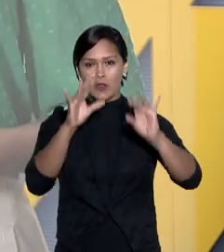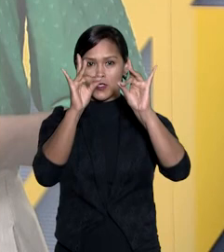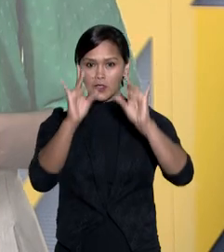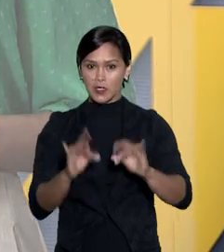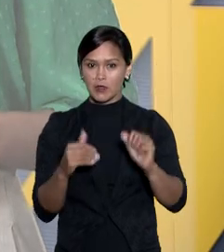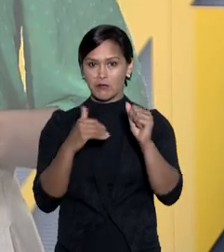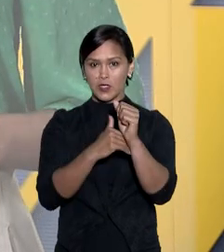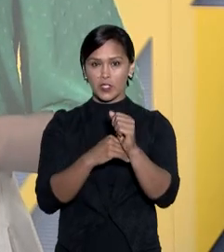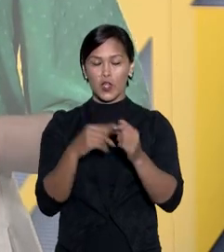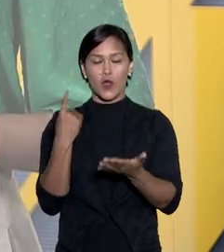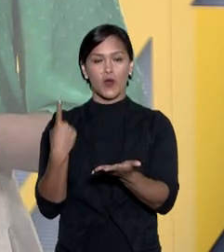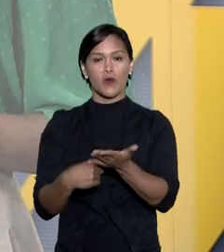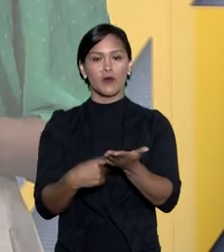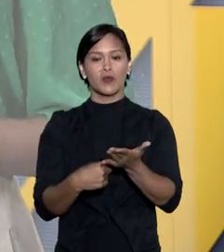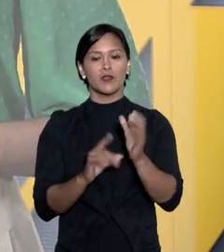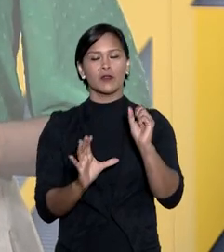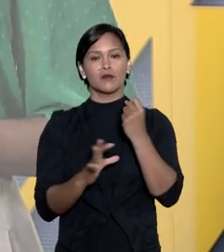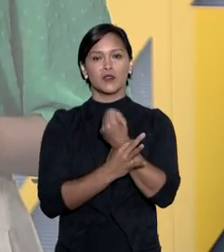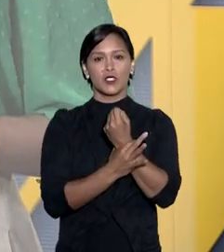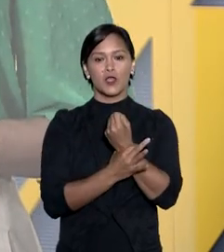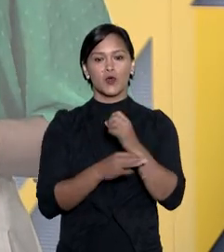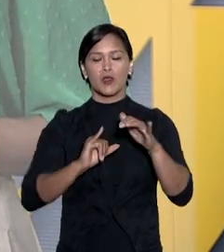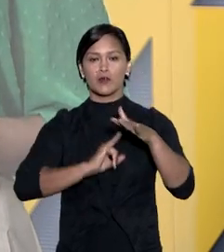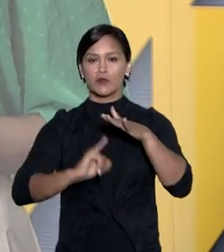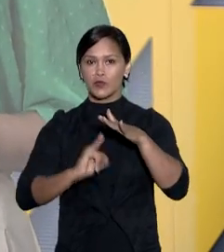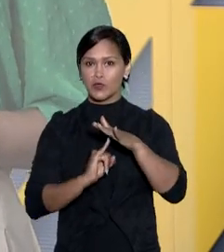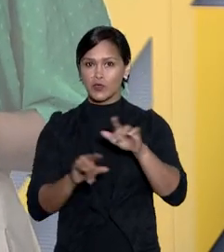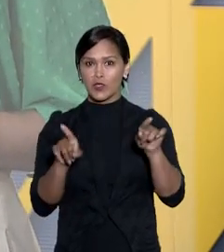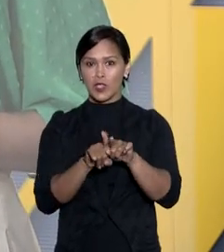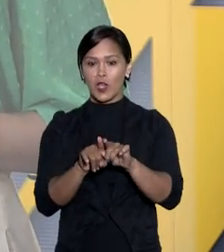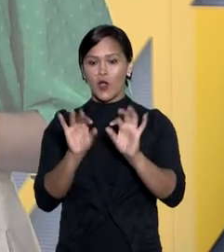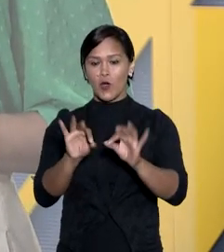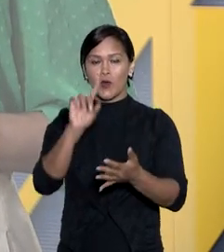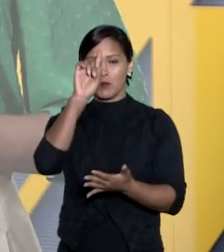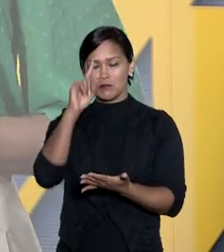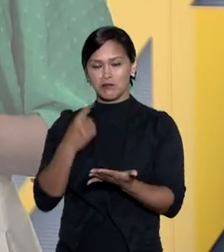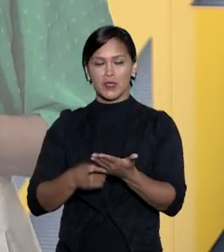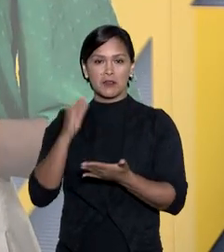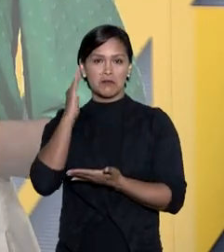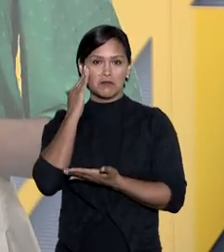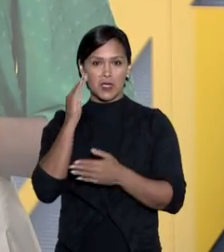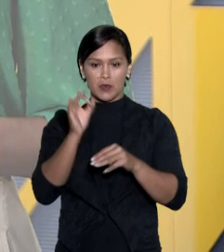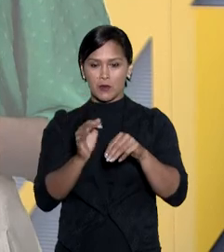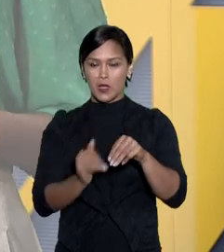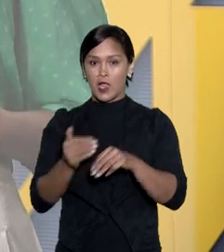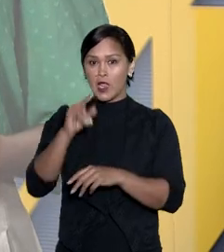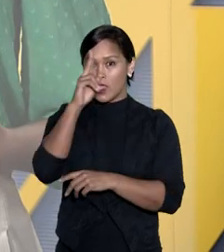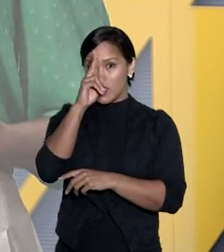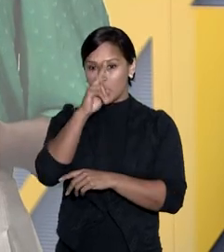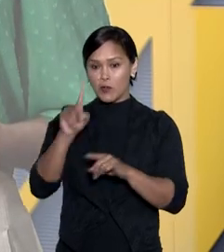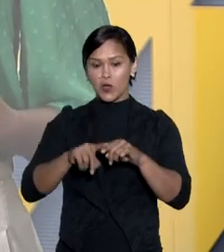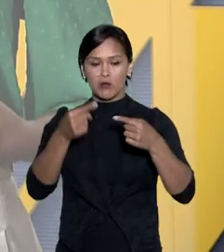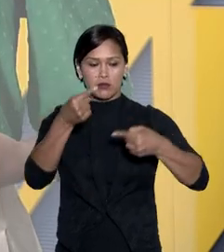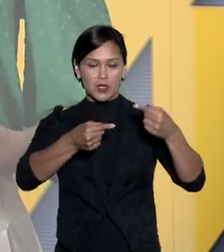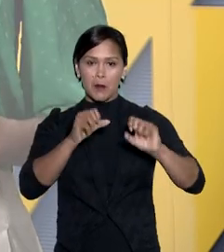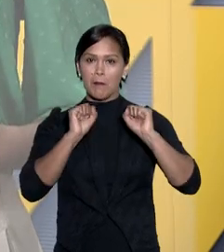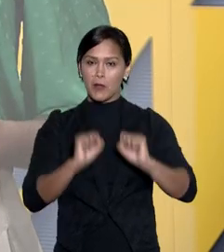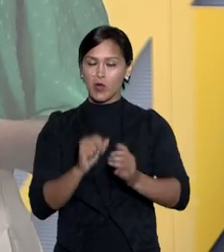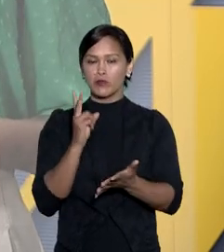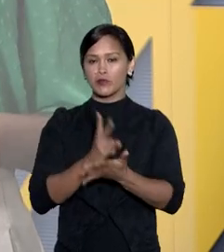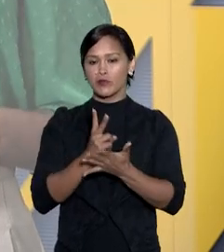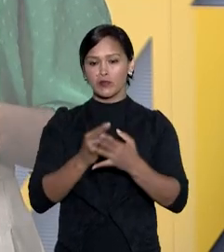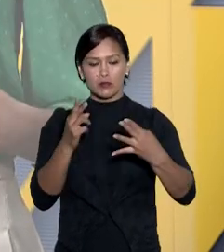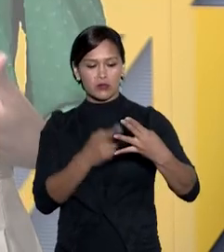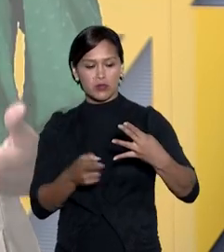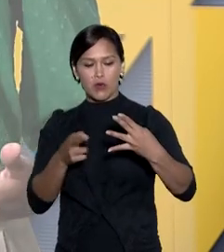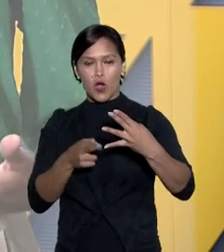sensíveis e comprometer a segurança institucional. Com esse entendimento, o ministro ressaltou que o debate pode prosseguir